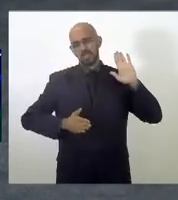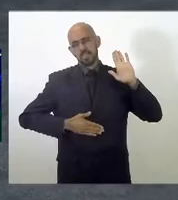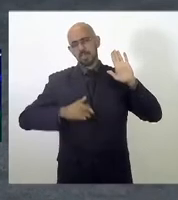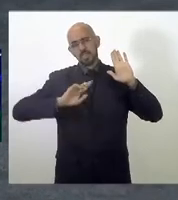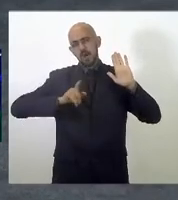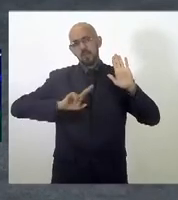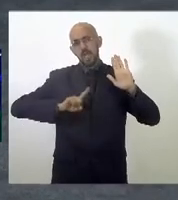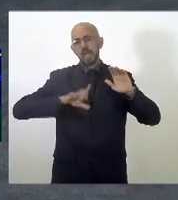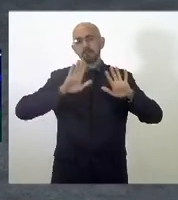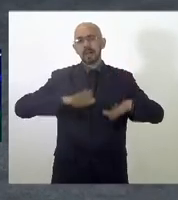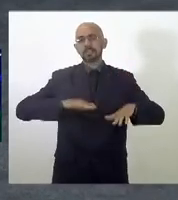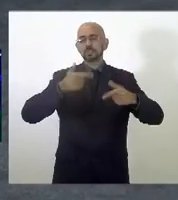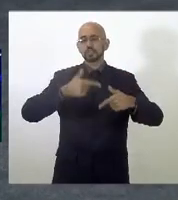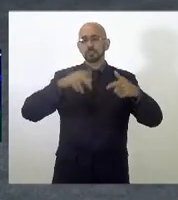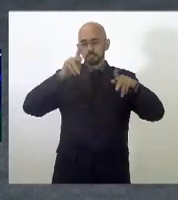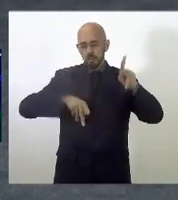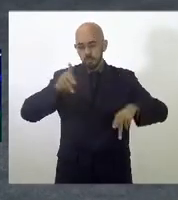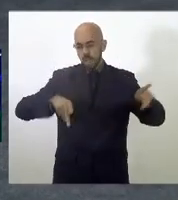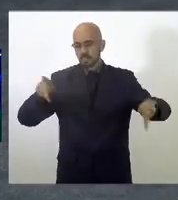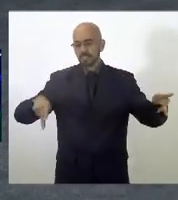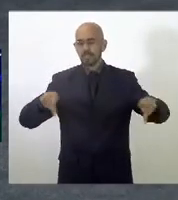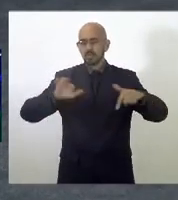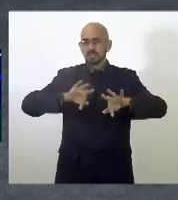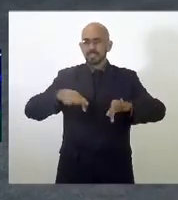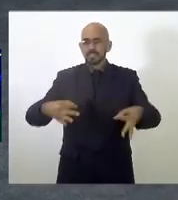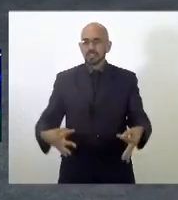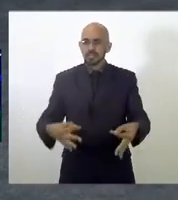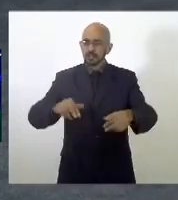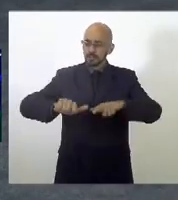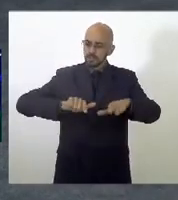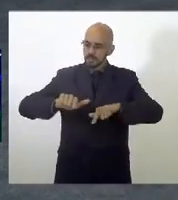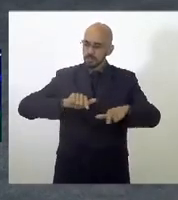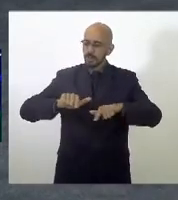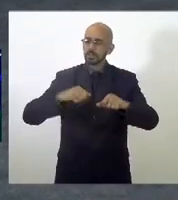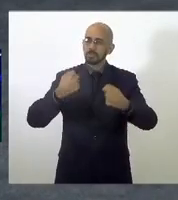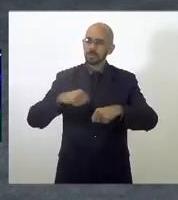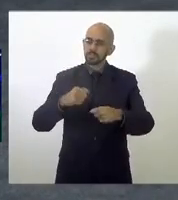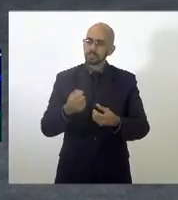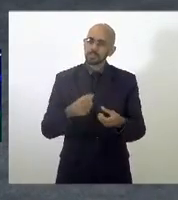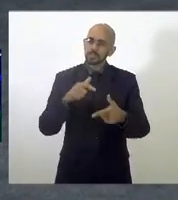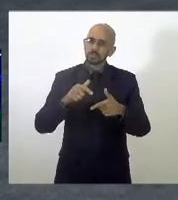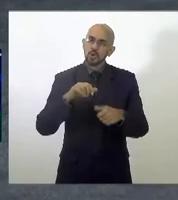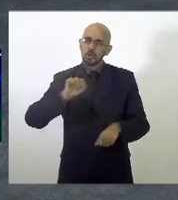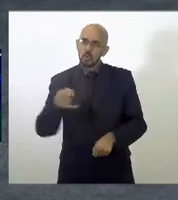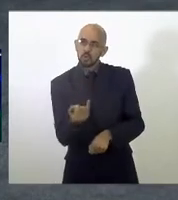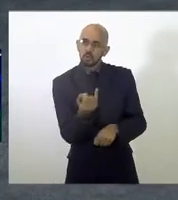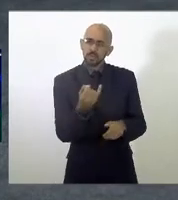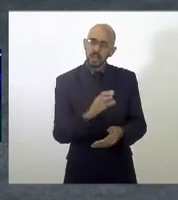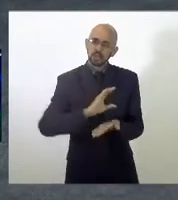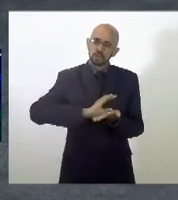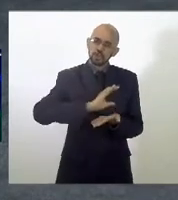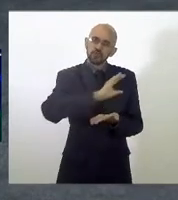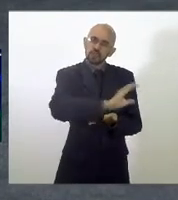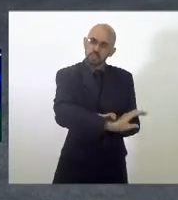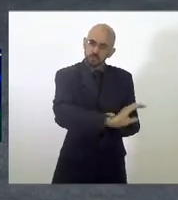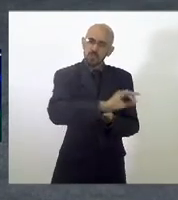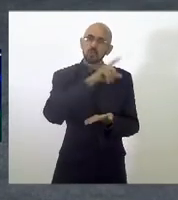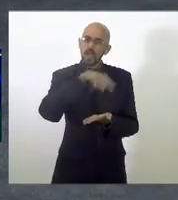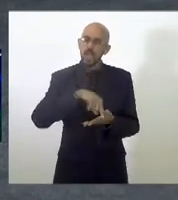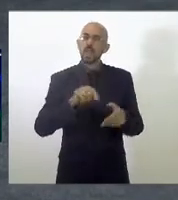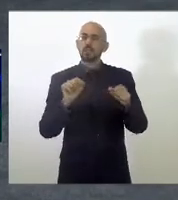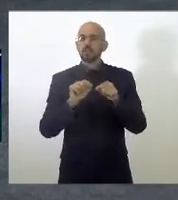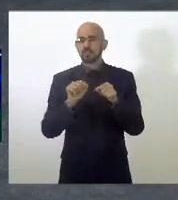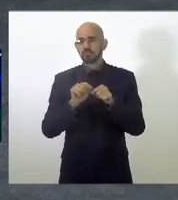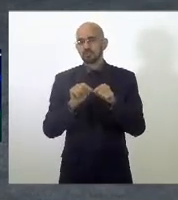olhar de gente humilde, gente trabalhadora, que precisa de oportunidade e investimento. E é um pouco disso que traz o projeto